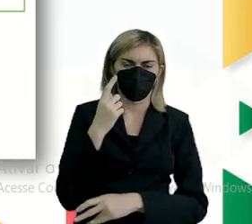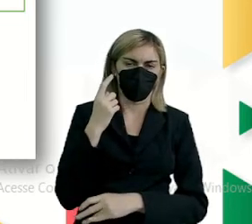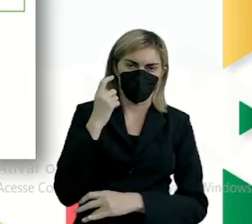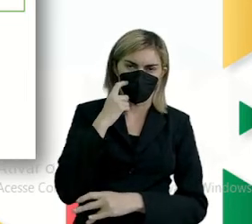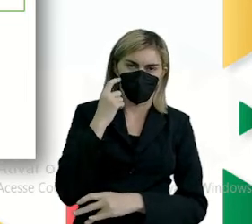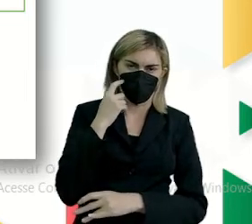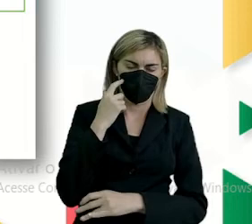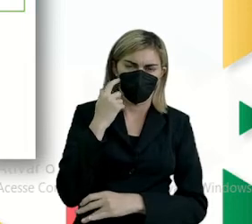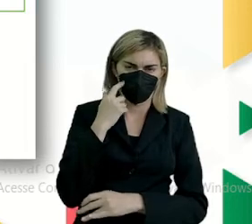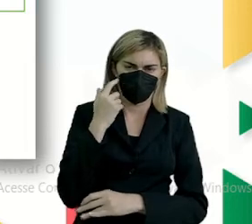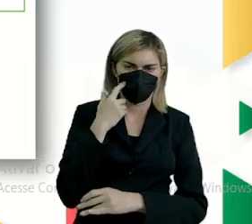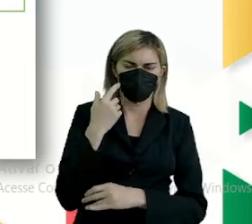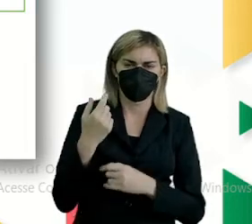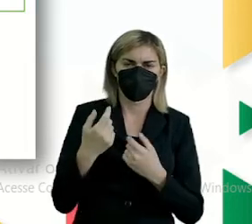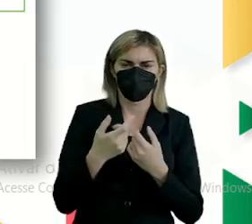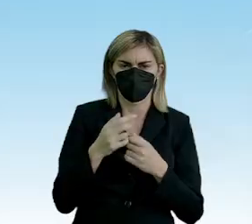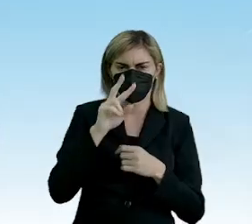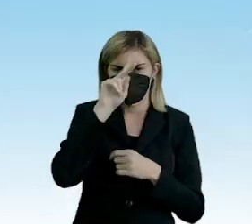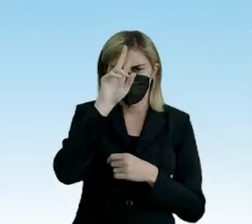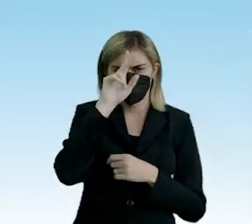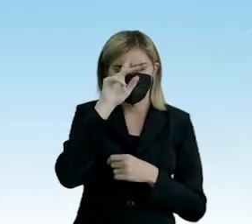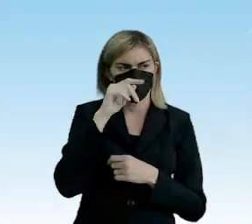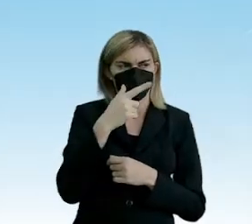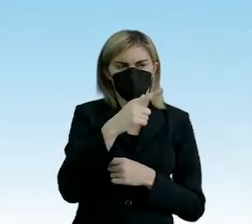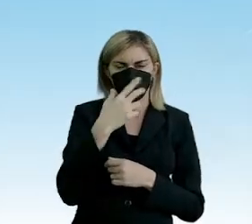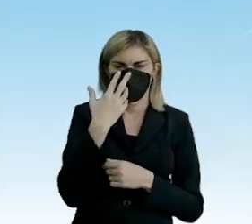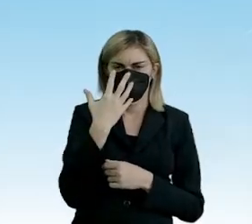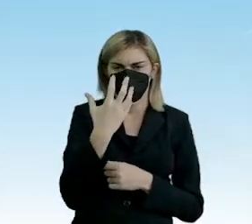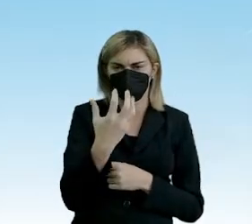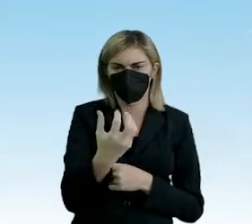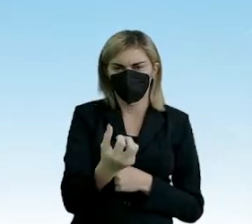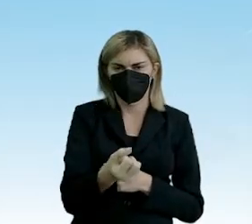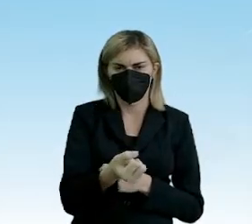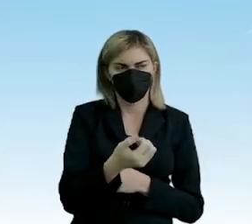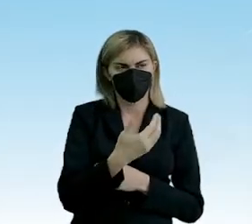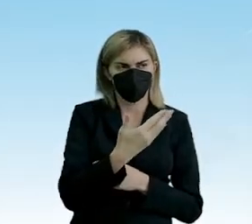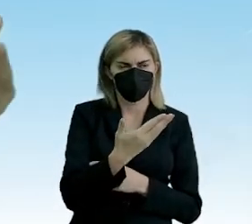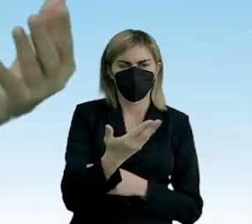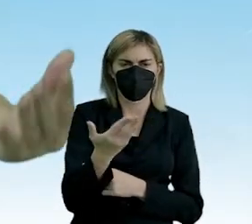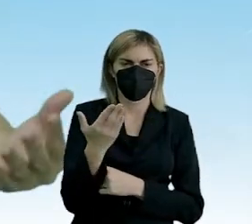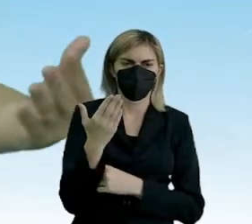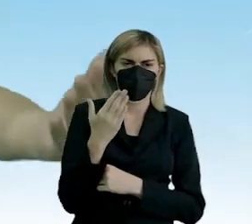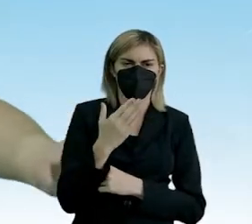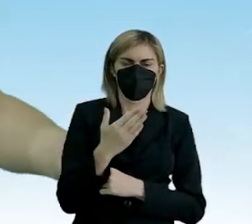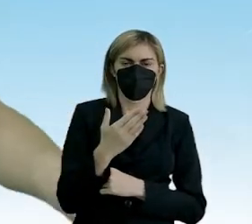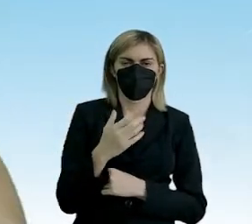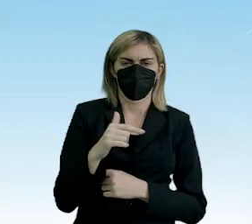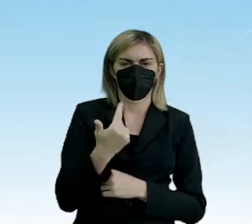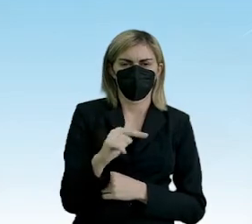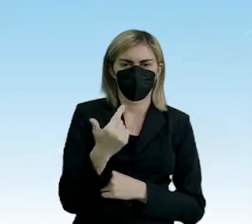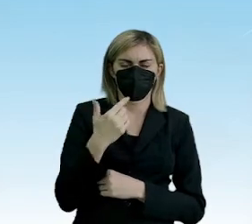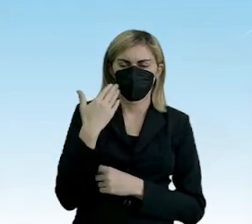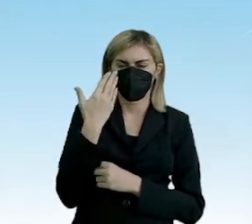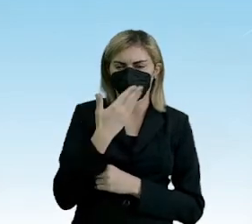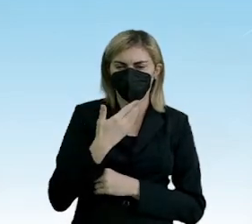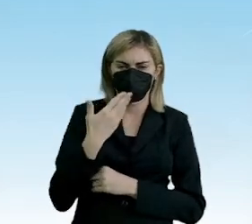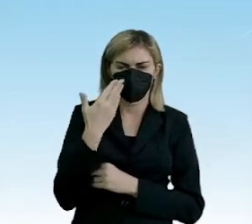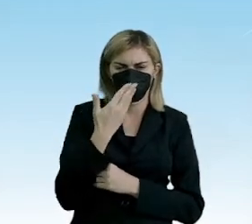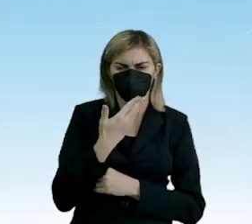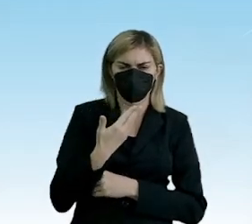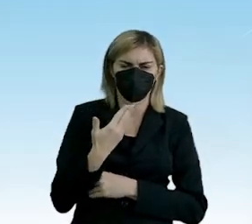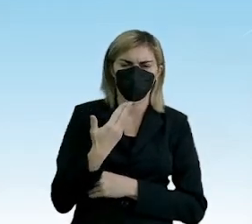É um pirulito e as formigas não são atraídas por ele porque ele não tem açúcar. Então